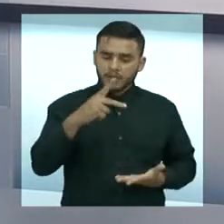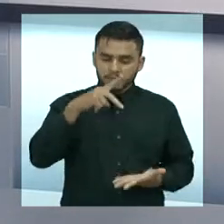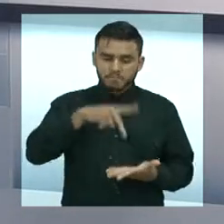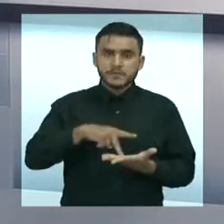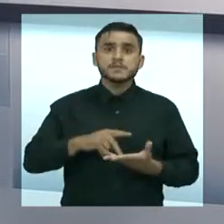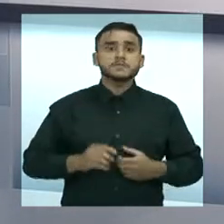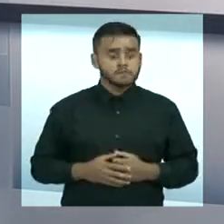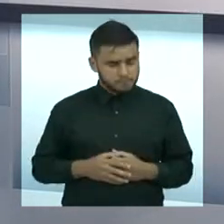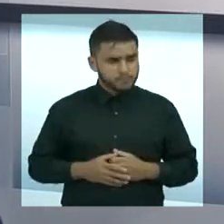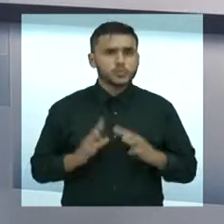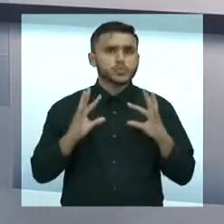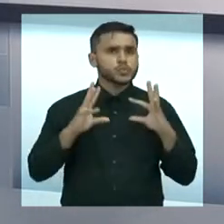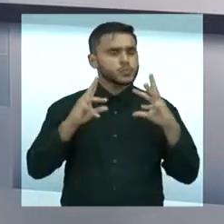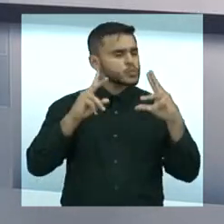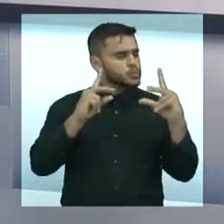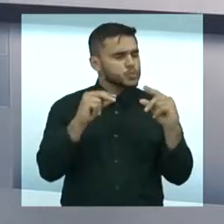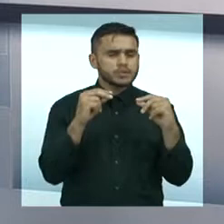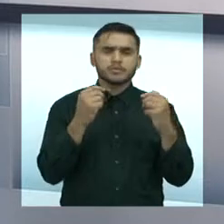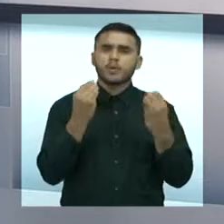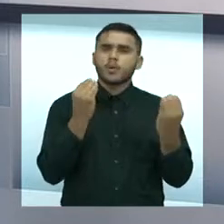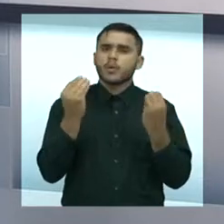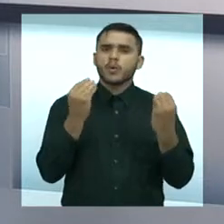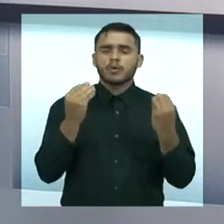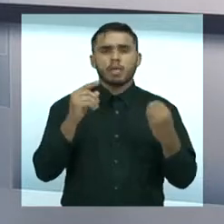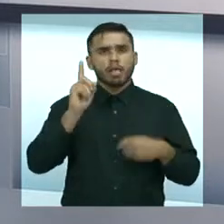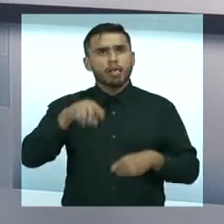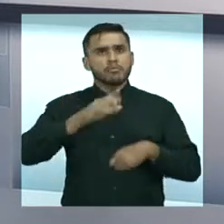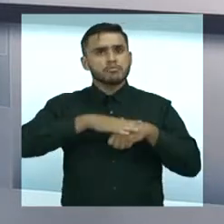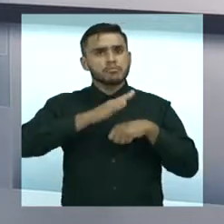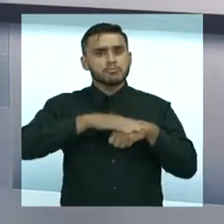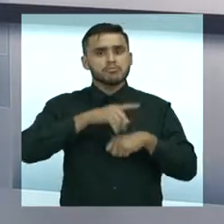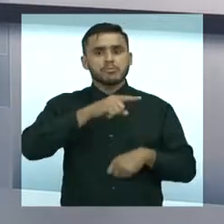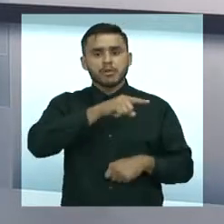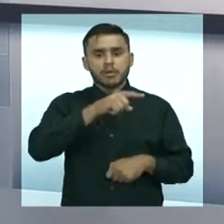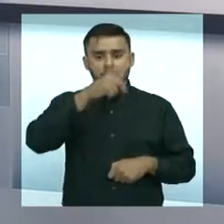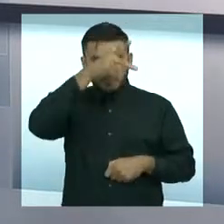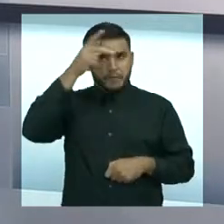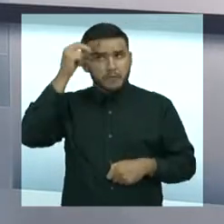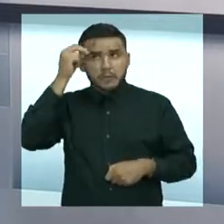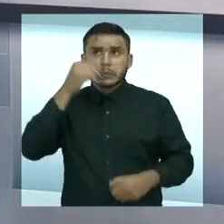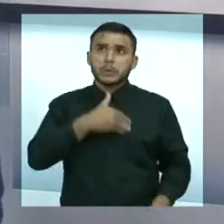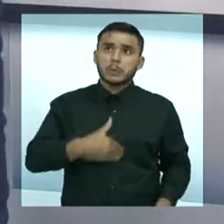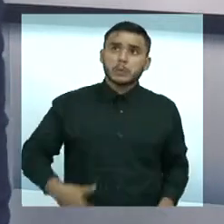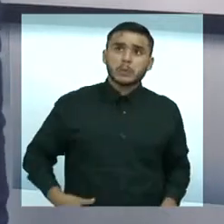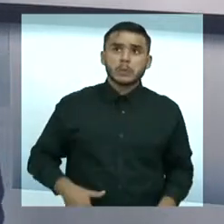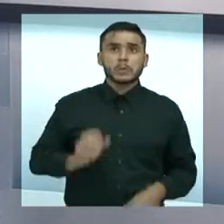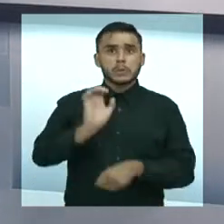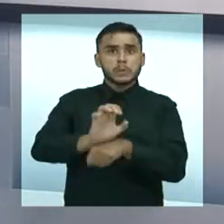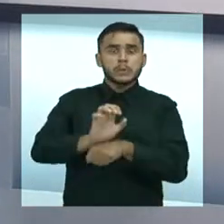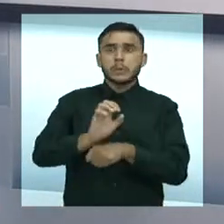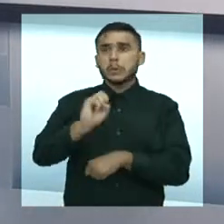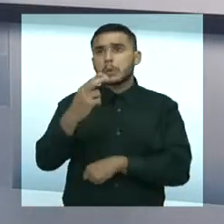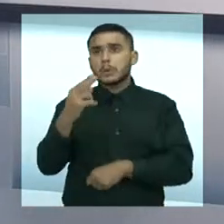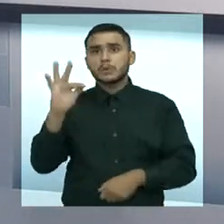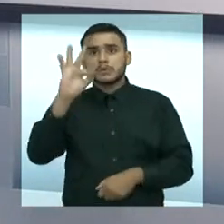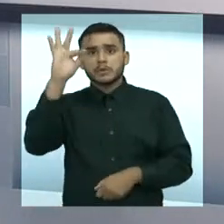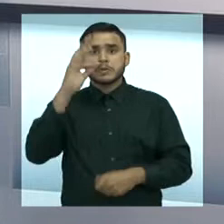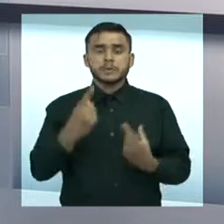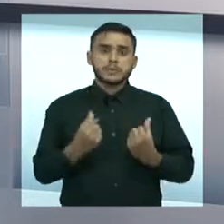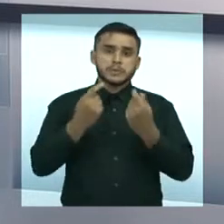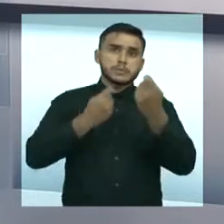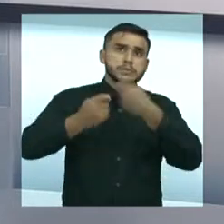conjunturas que fazem parte da nossa sociedade, no poder, na economia, na